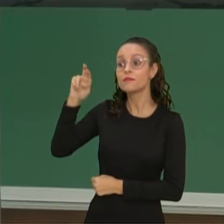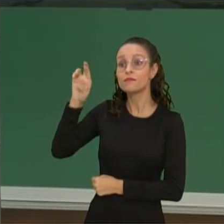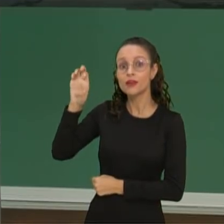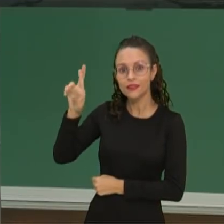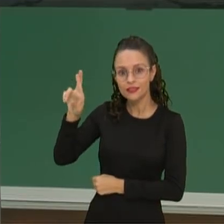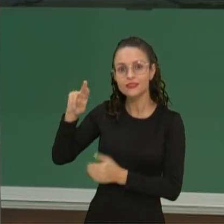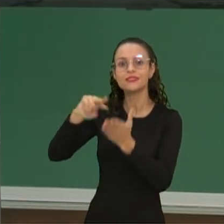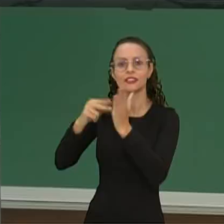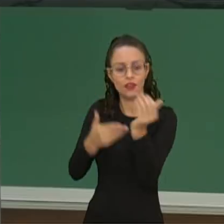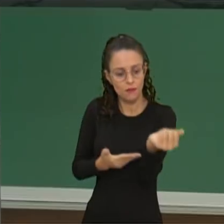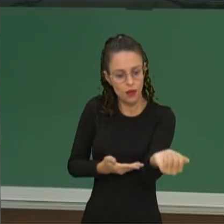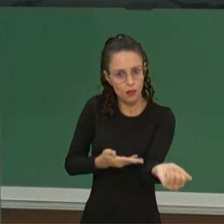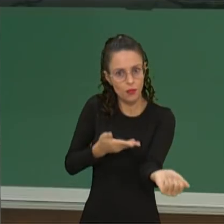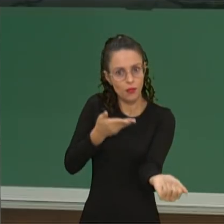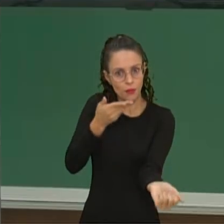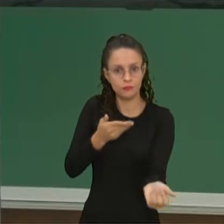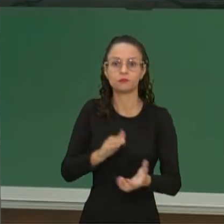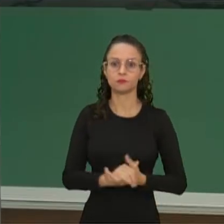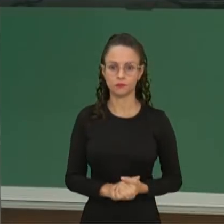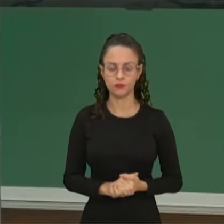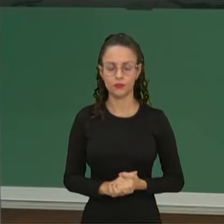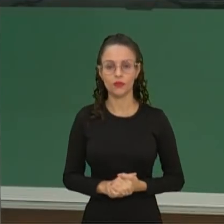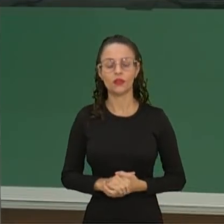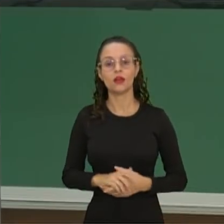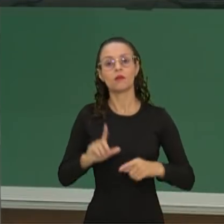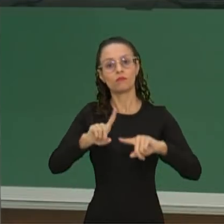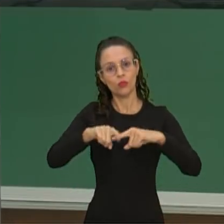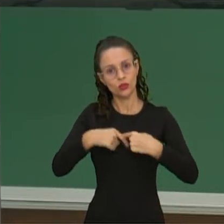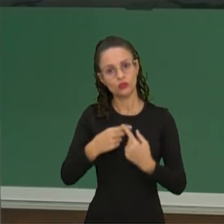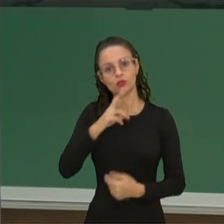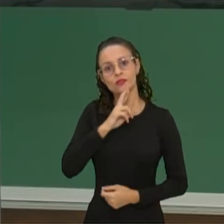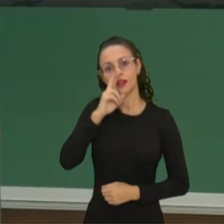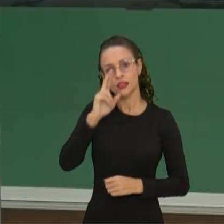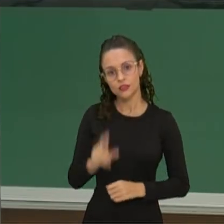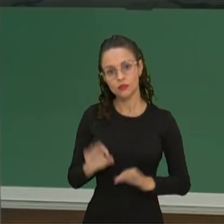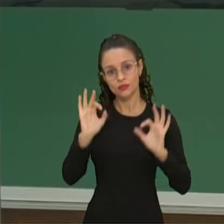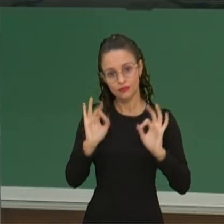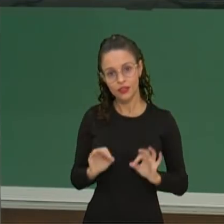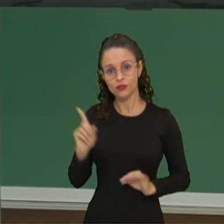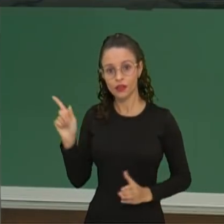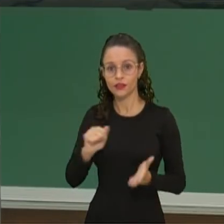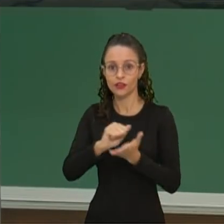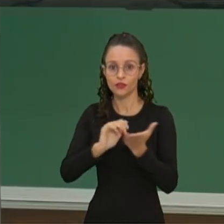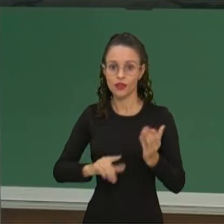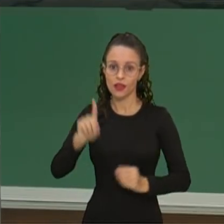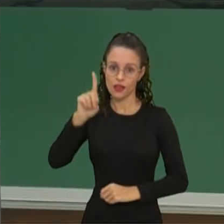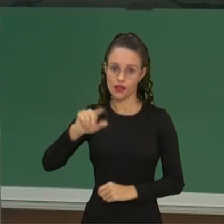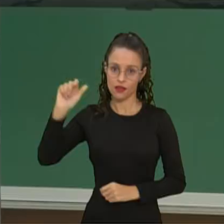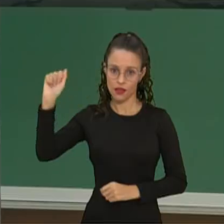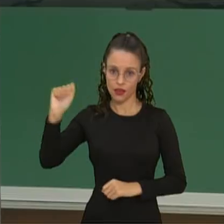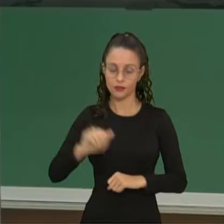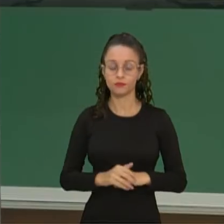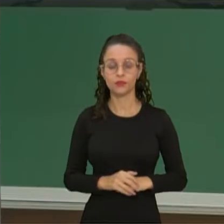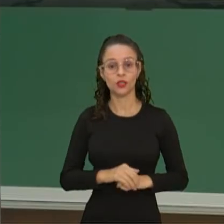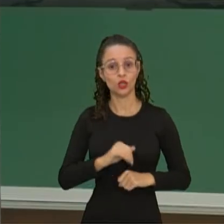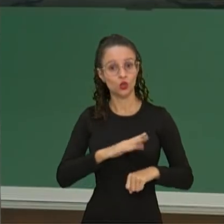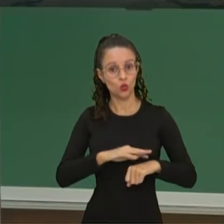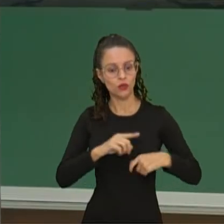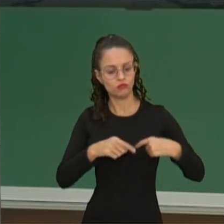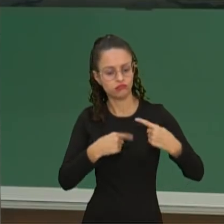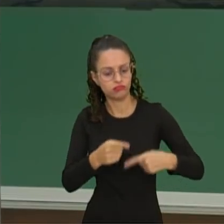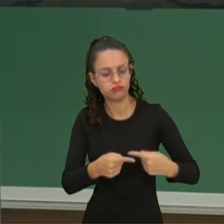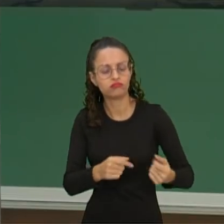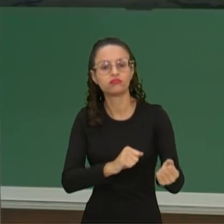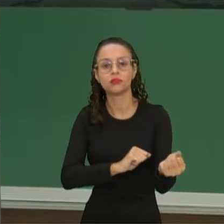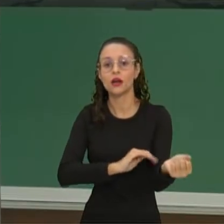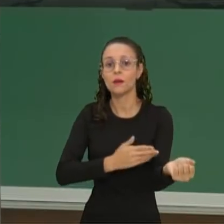dizer elevada, certo? Então, por isso que a nossa resposta nesse quiz era a alternativa A, uma doença crônica em que a